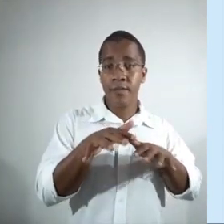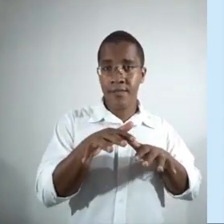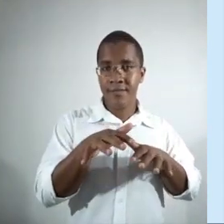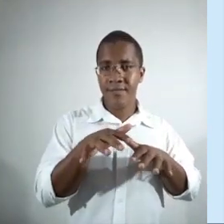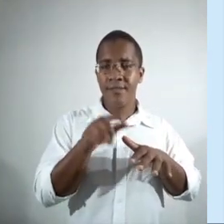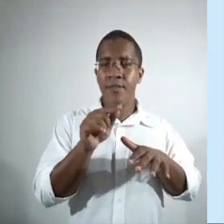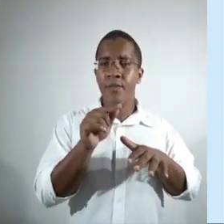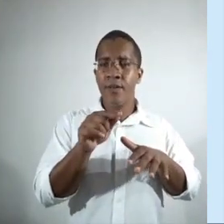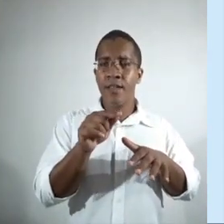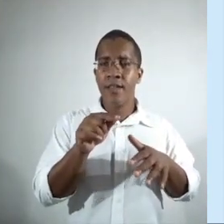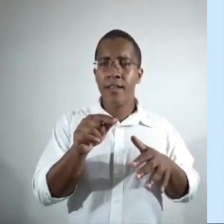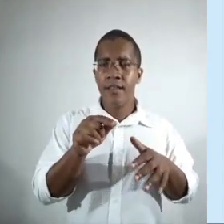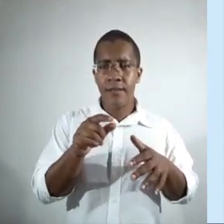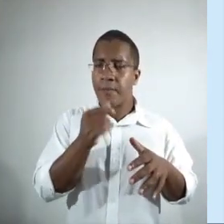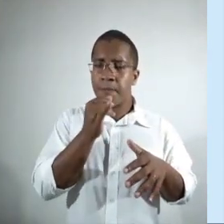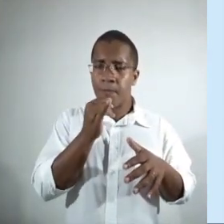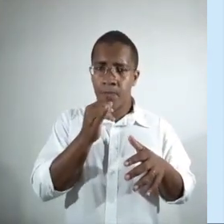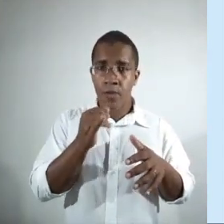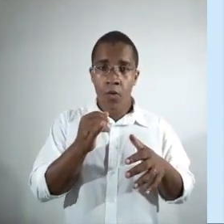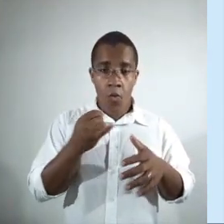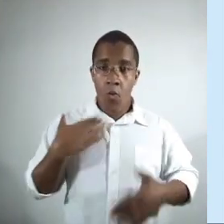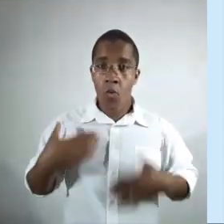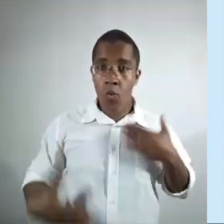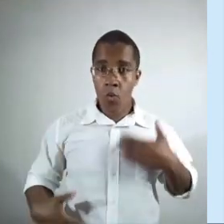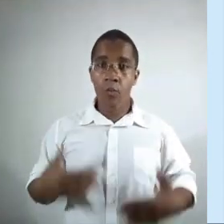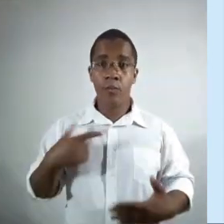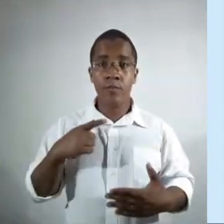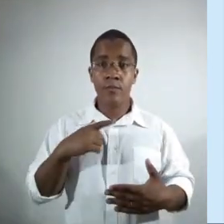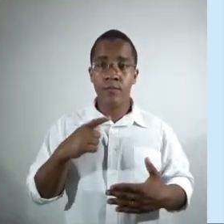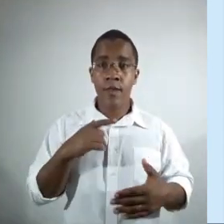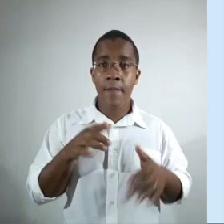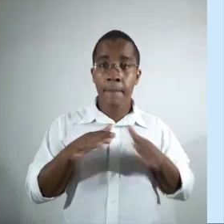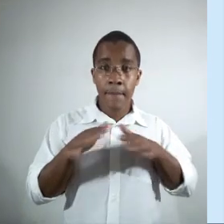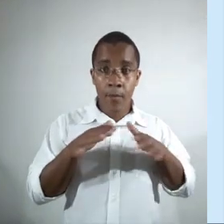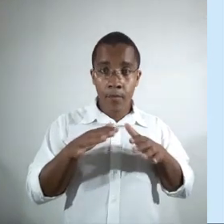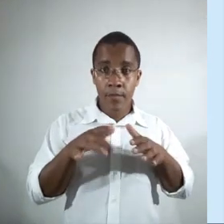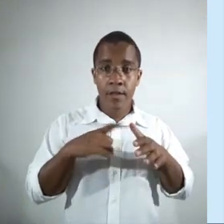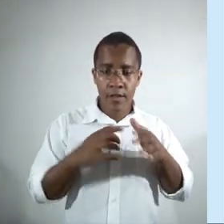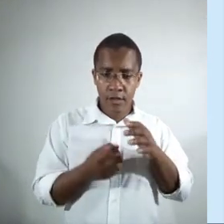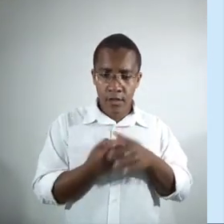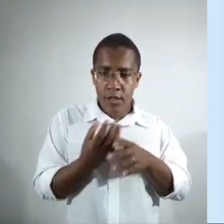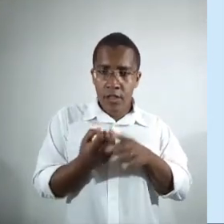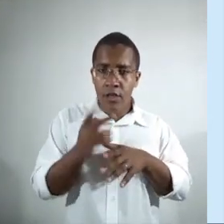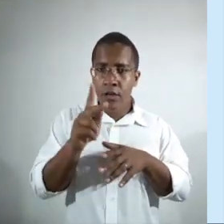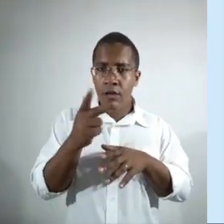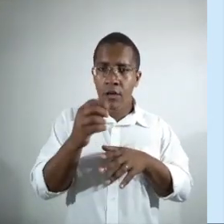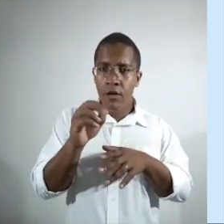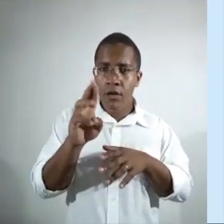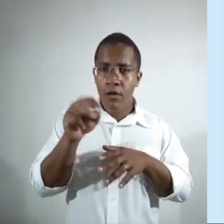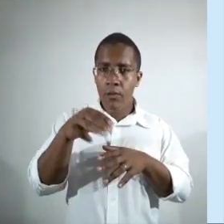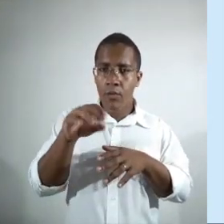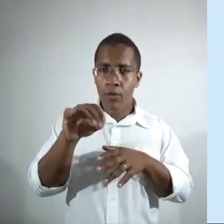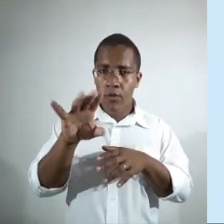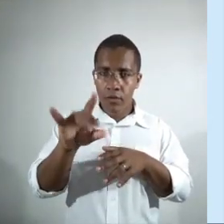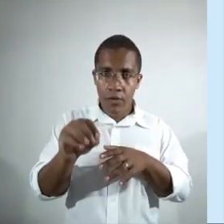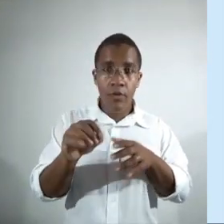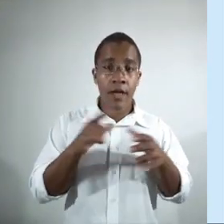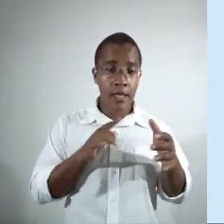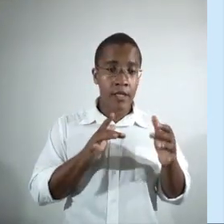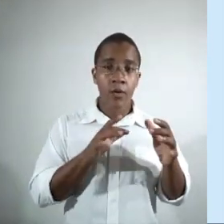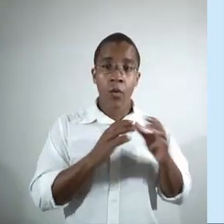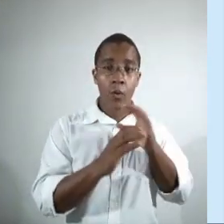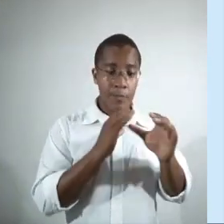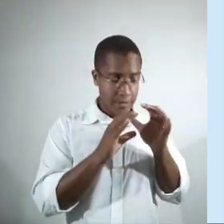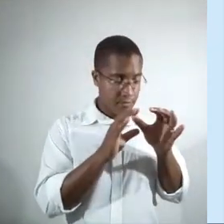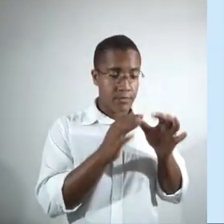vão interagir com outras células, certo? No caso de vocês, vai interagir com outras células e vai impulsionar movimento,